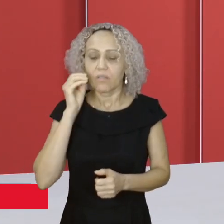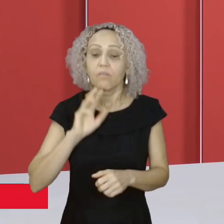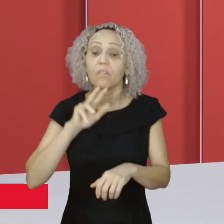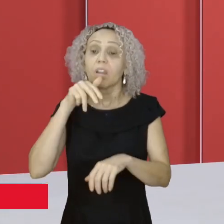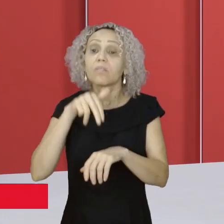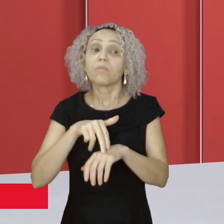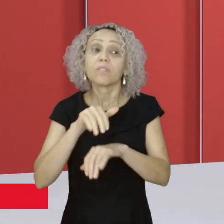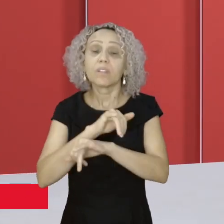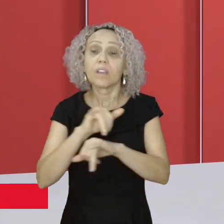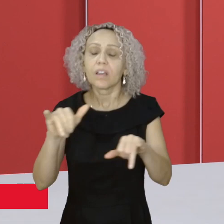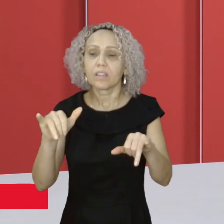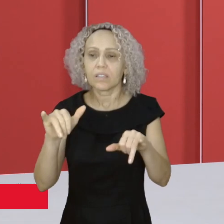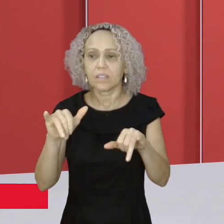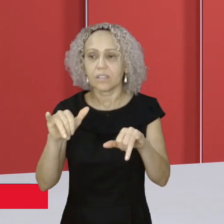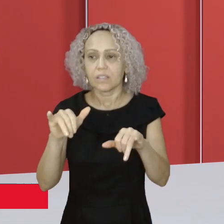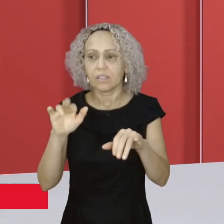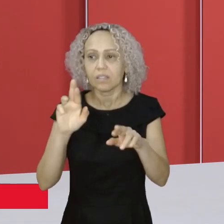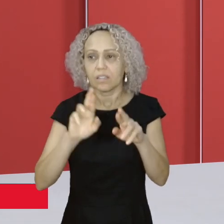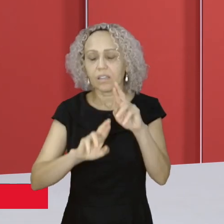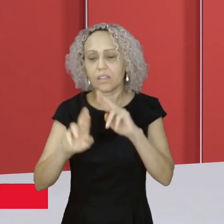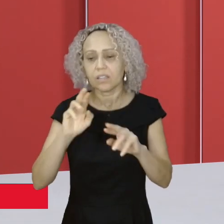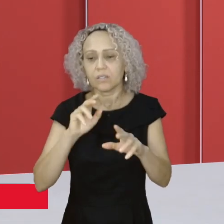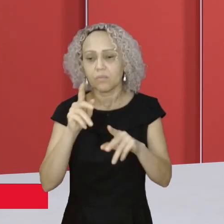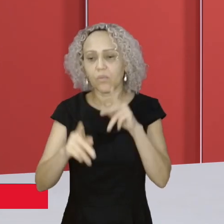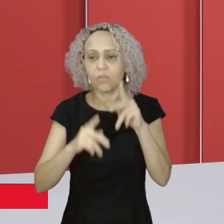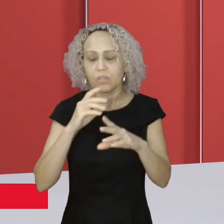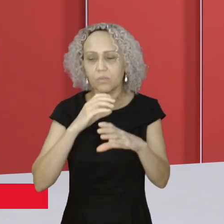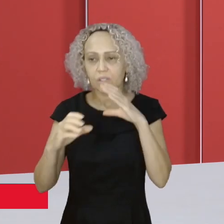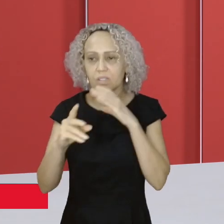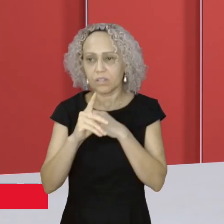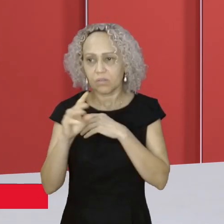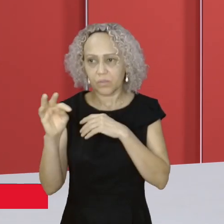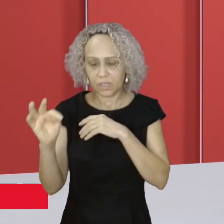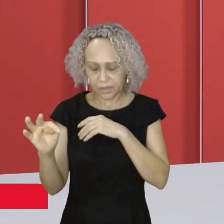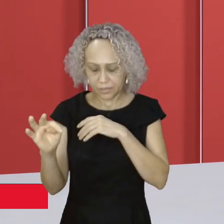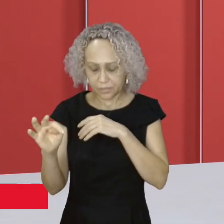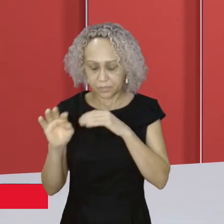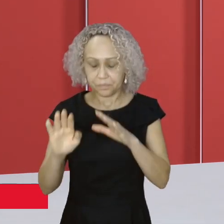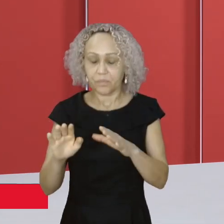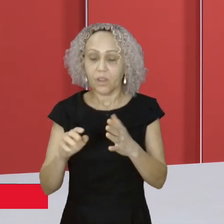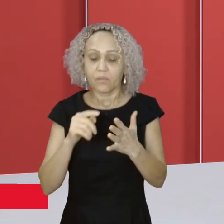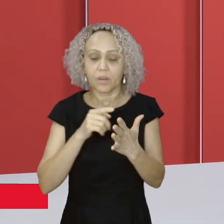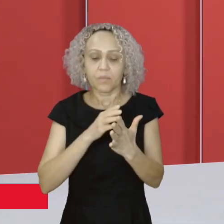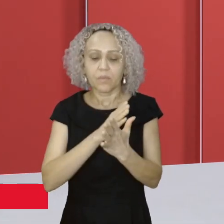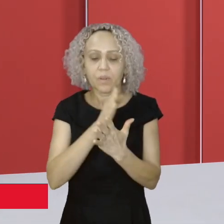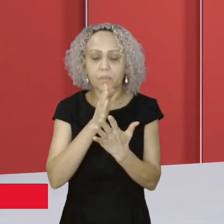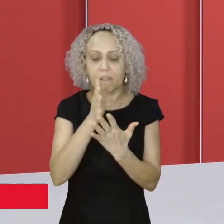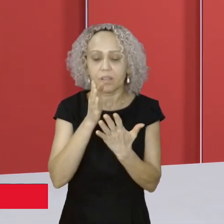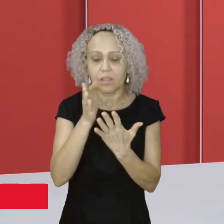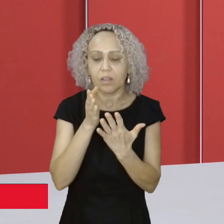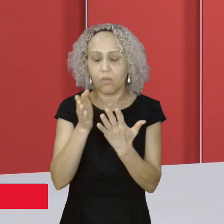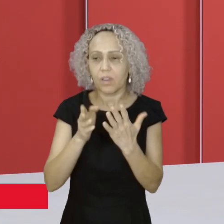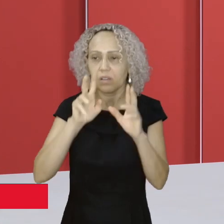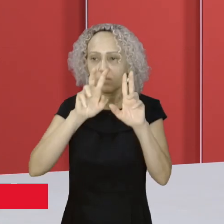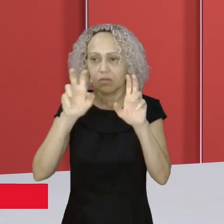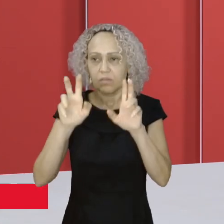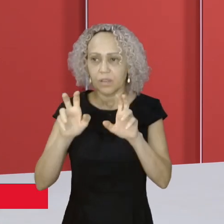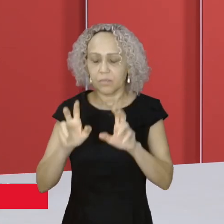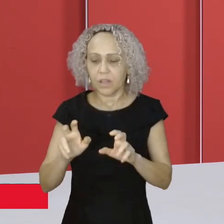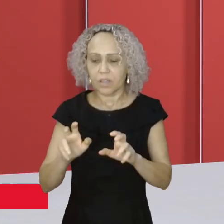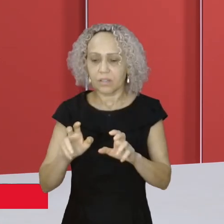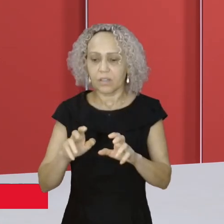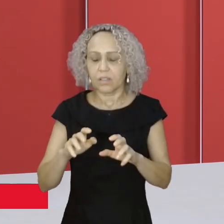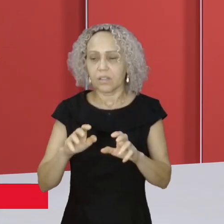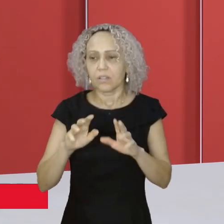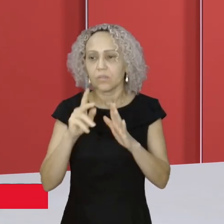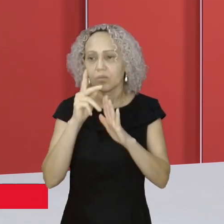de Comunicação, do PT. A gente vai apresentar os eixos temáticos do Programa de Aceleração do Crescimento. O